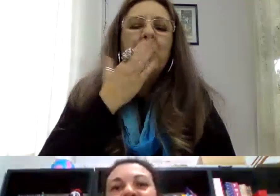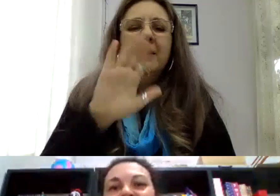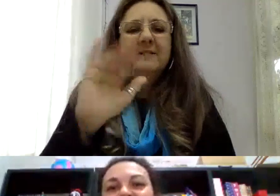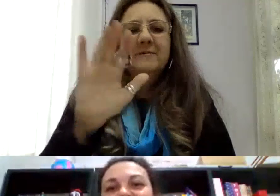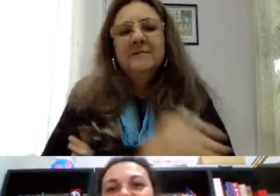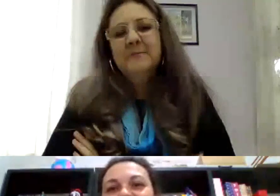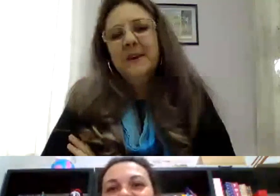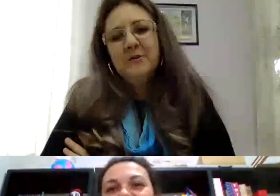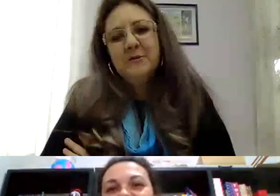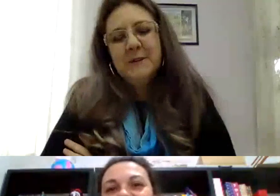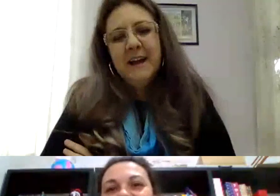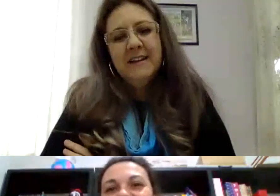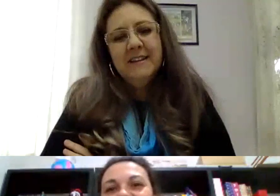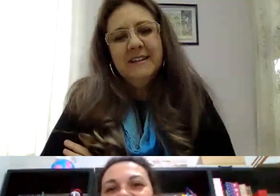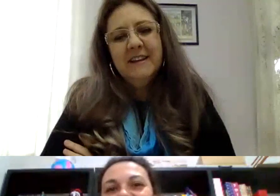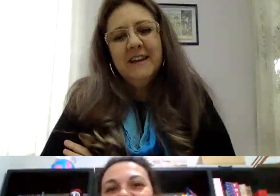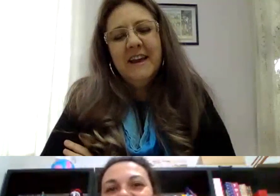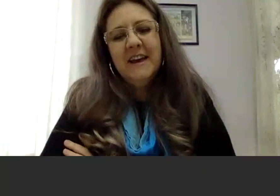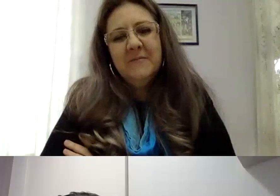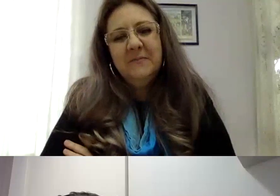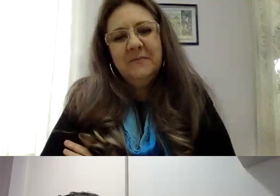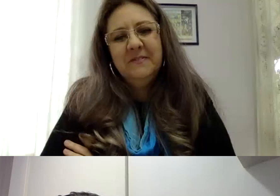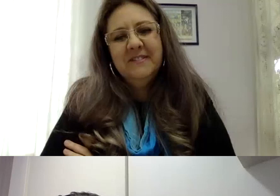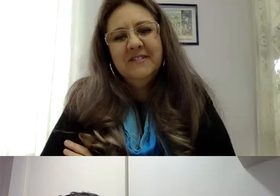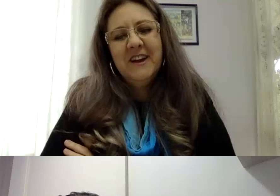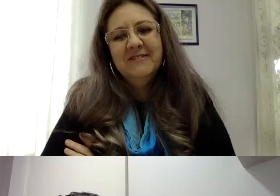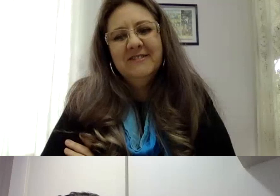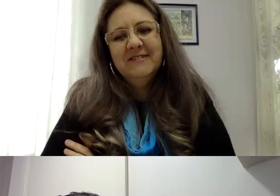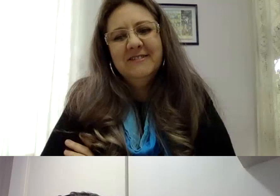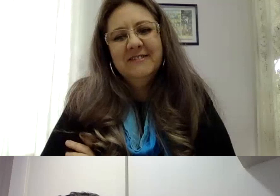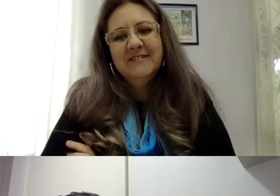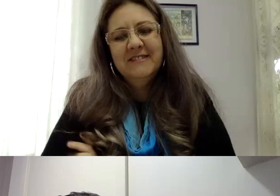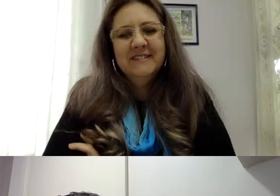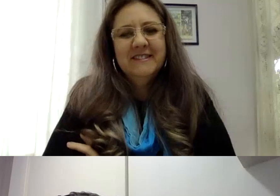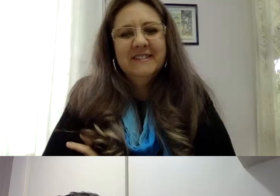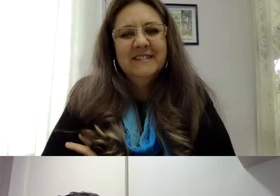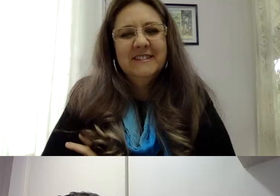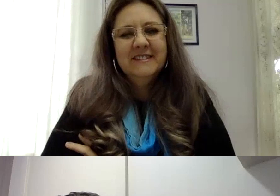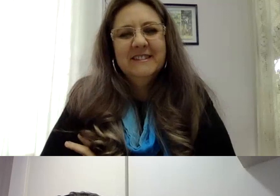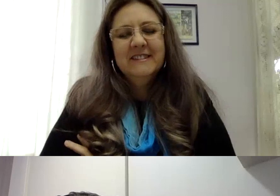gente. Até a próxima. Obrigada. Até, tchau. Tchau.